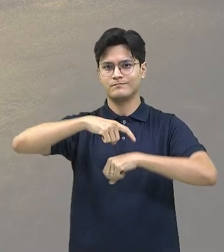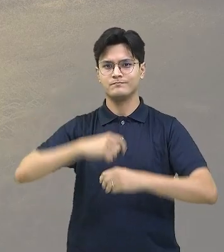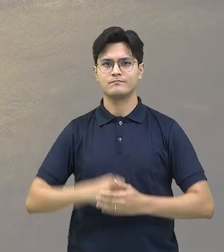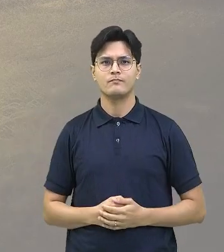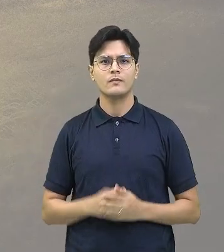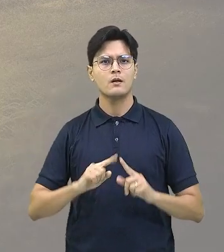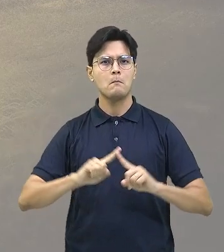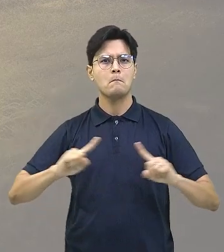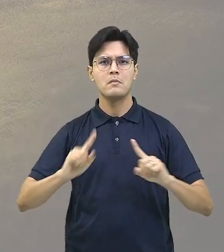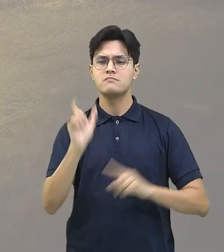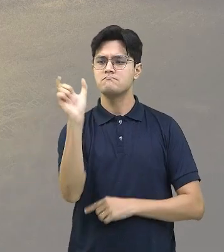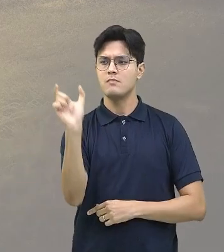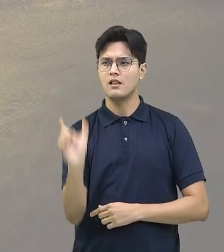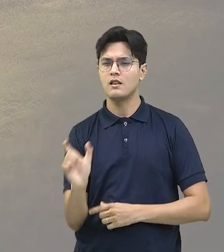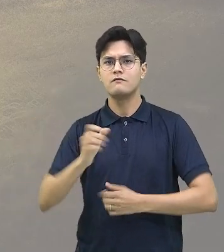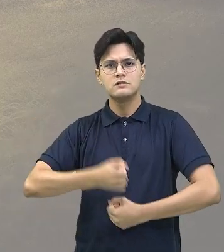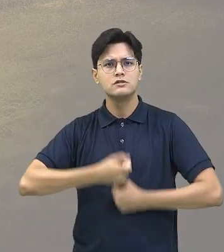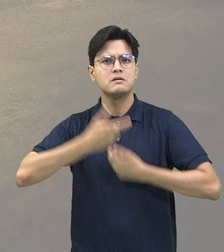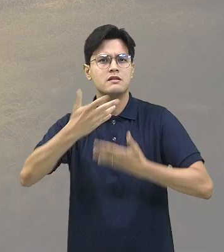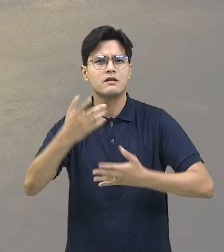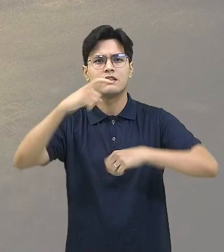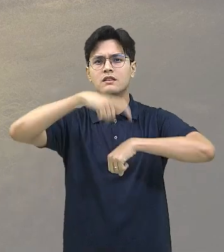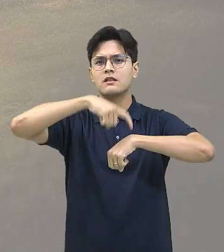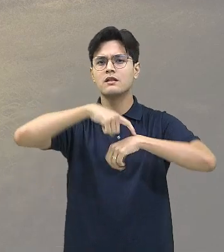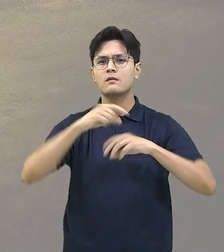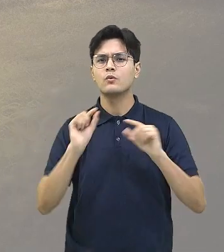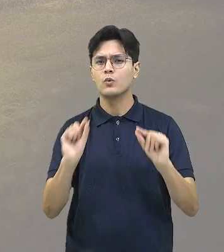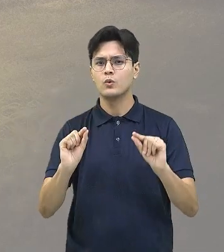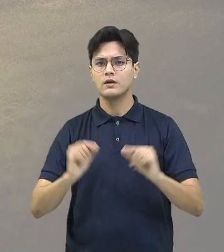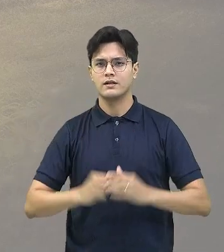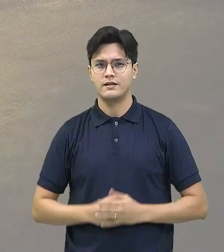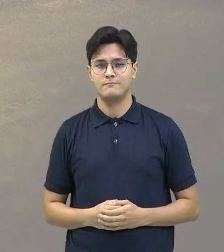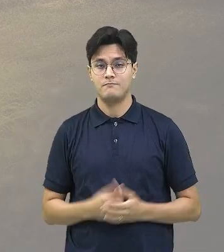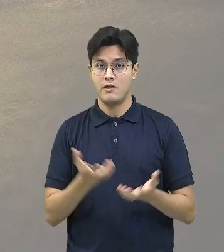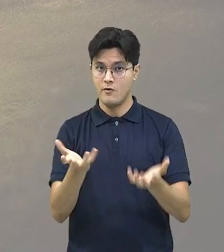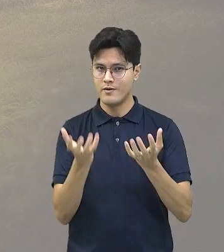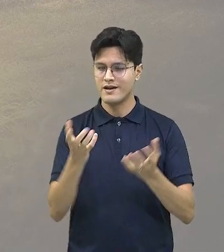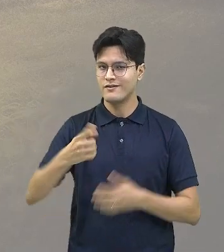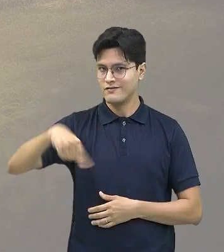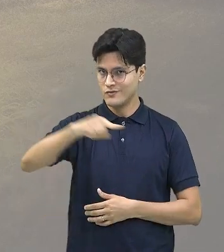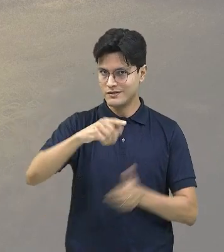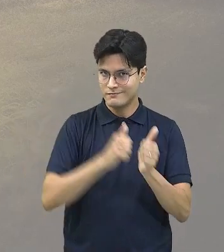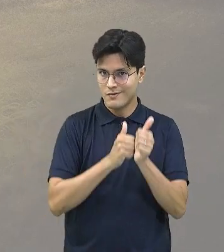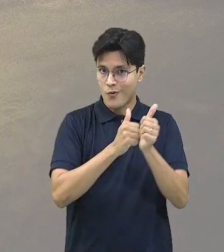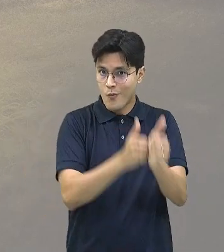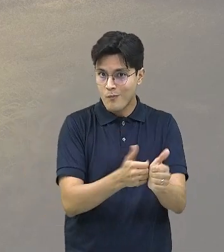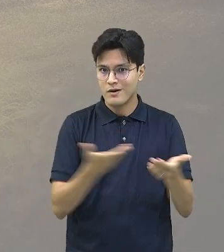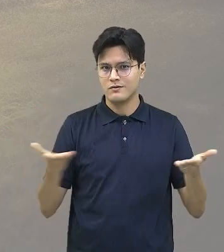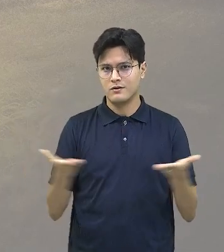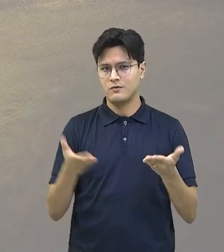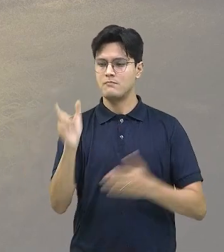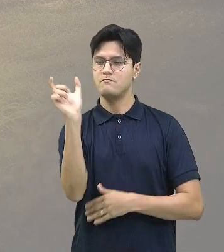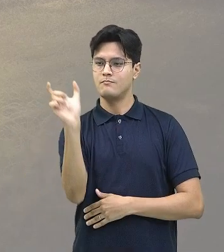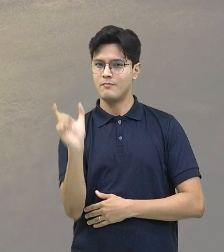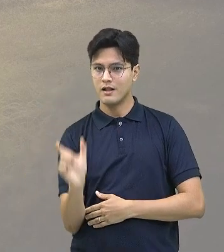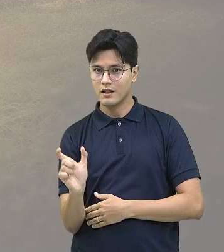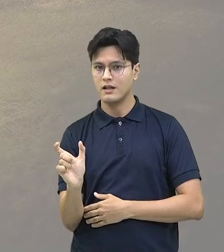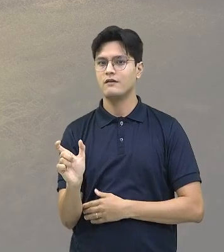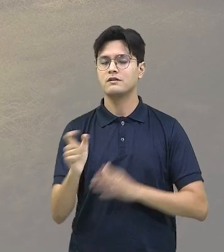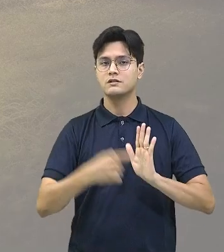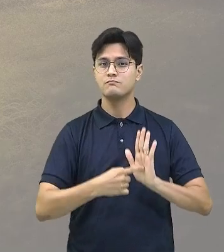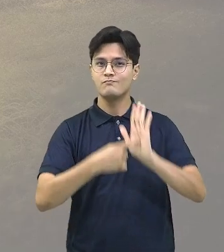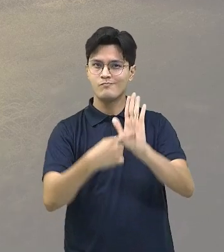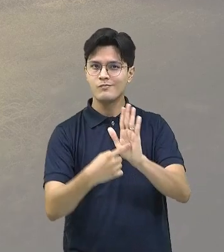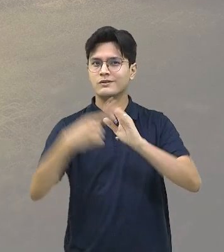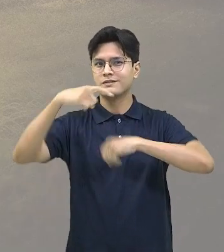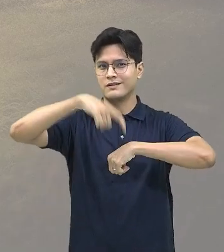de tempo? Eu quero que você acompanhe comigo o que são essas expressões ou palavras que indicam o